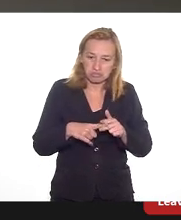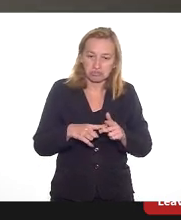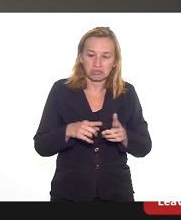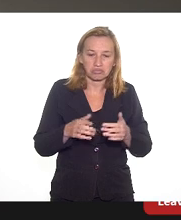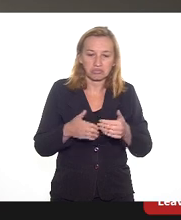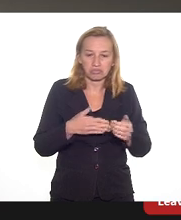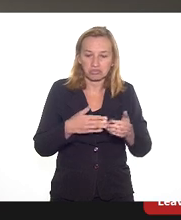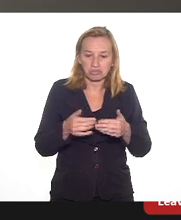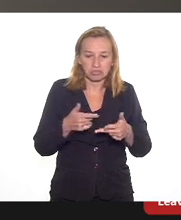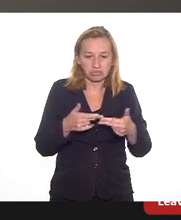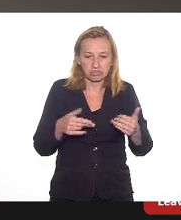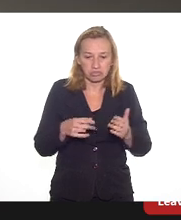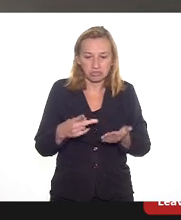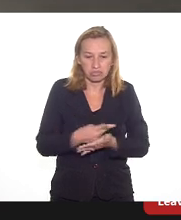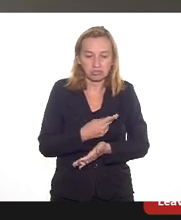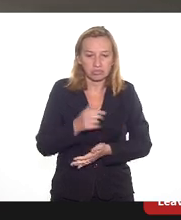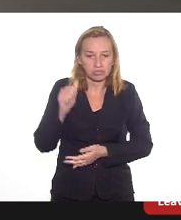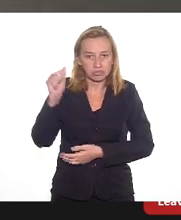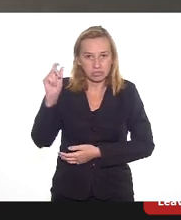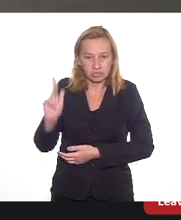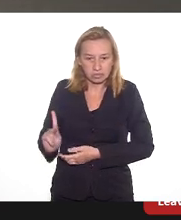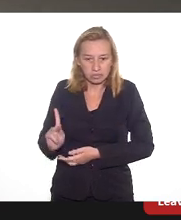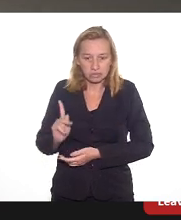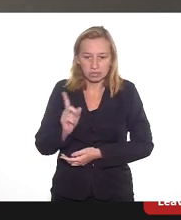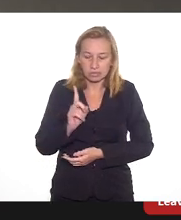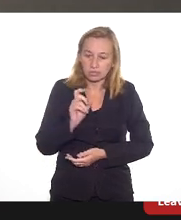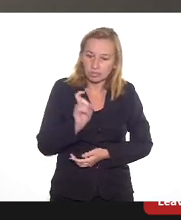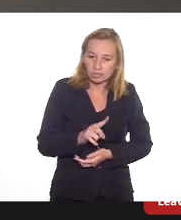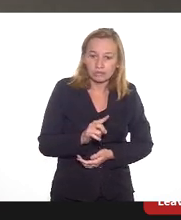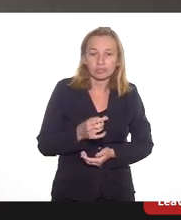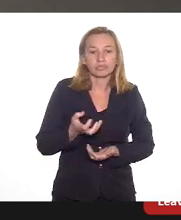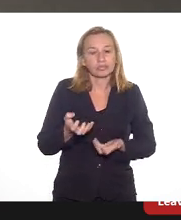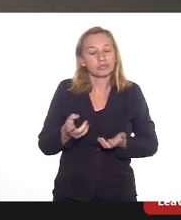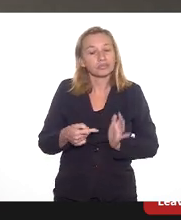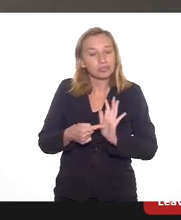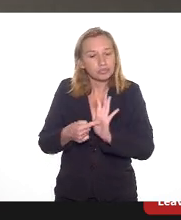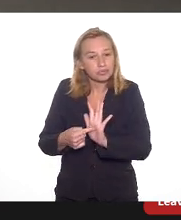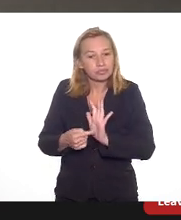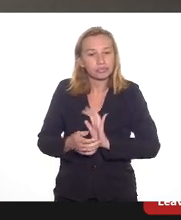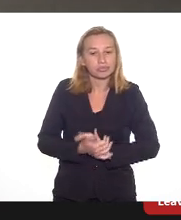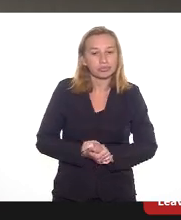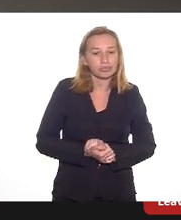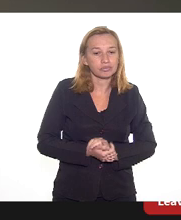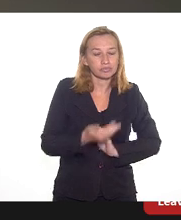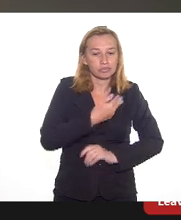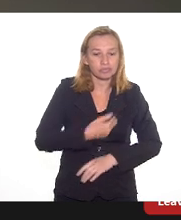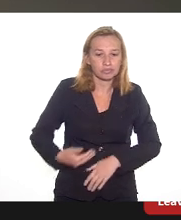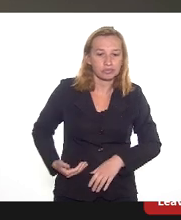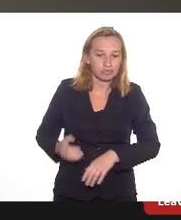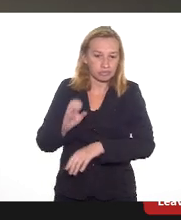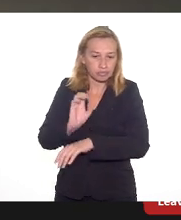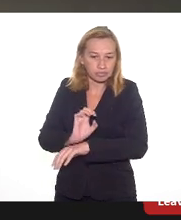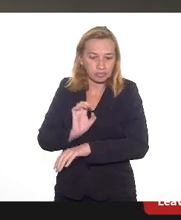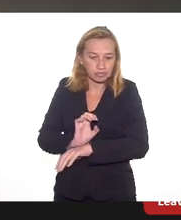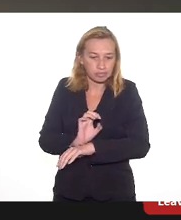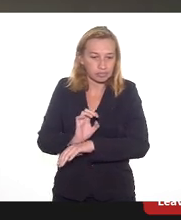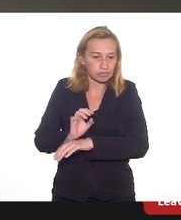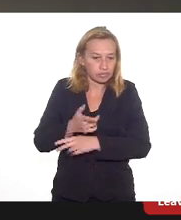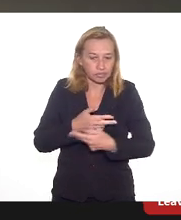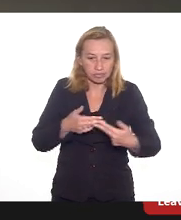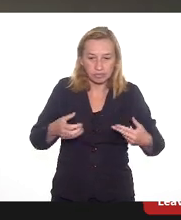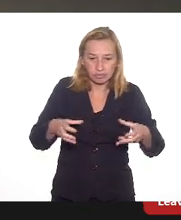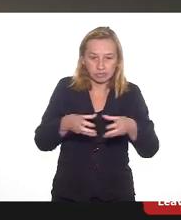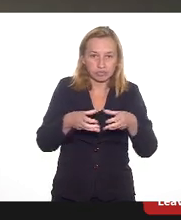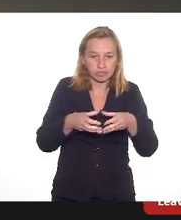ter passado em relação aos aposentados, não é isso, a gente só quis demonstrar que a governança do Estado lida com um conjunto de